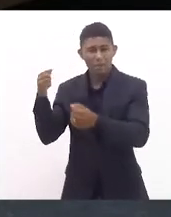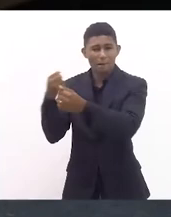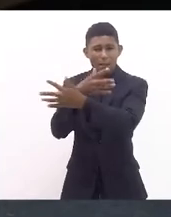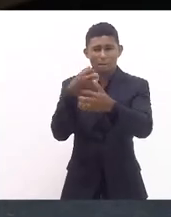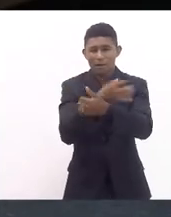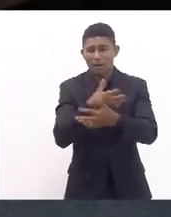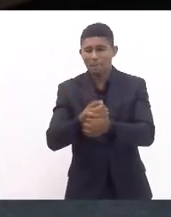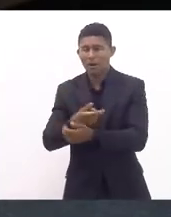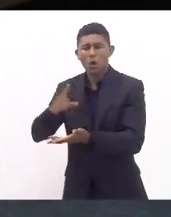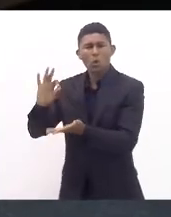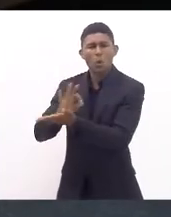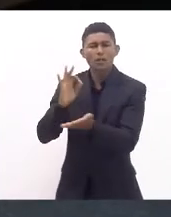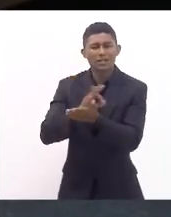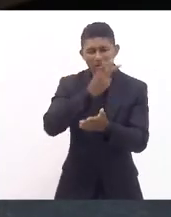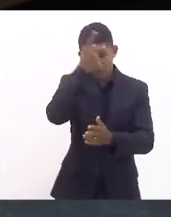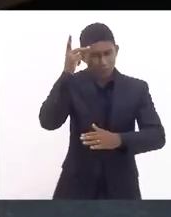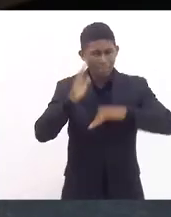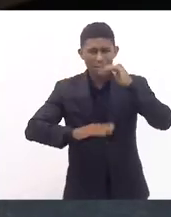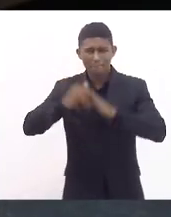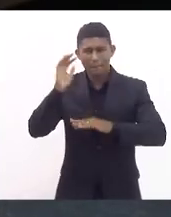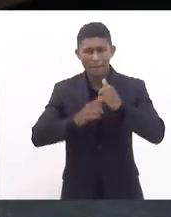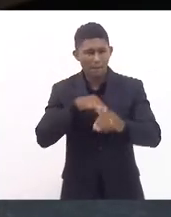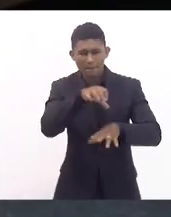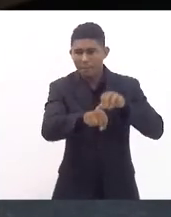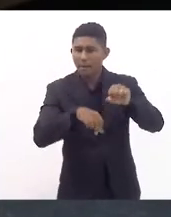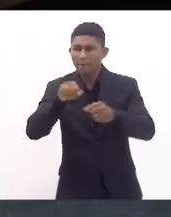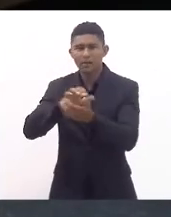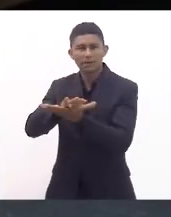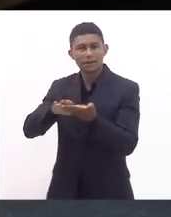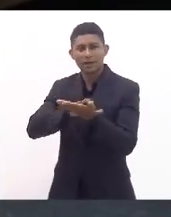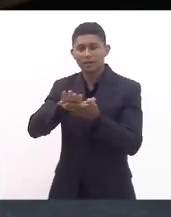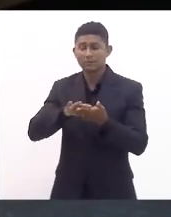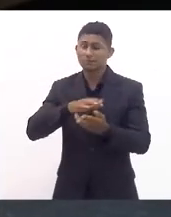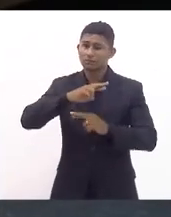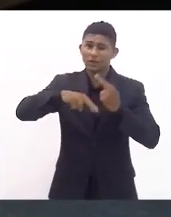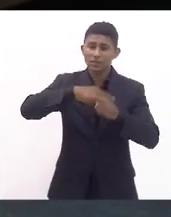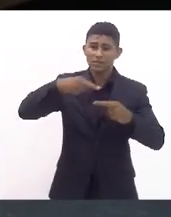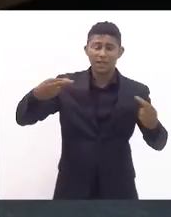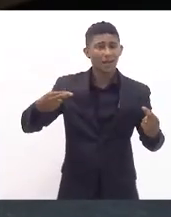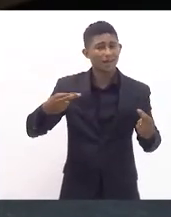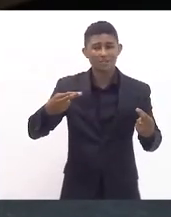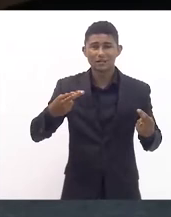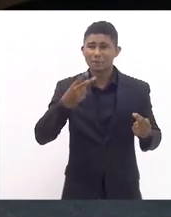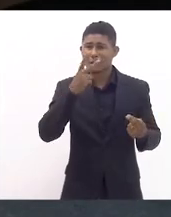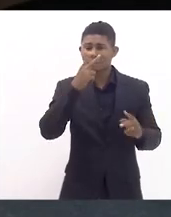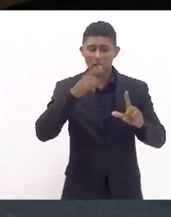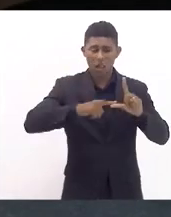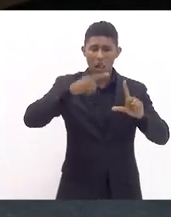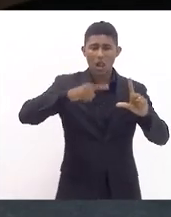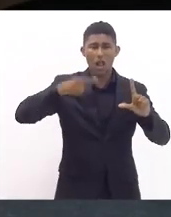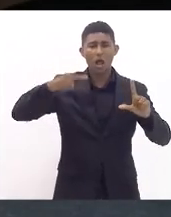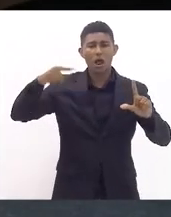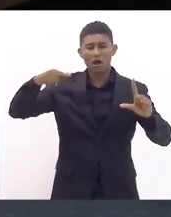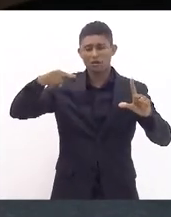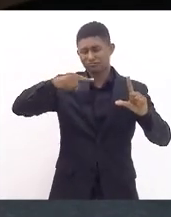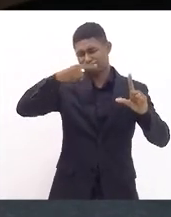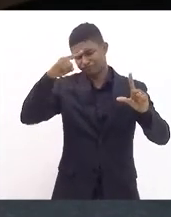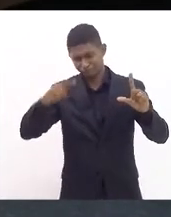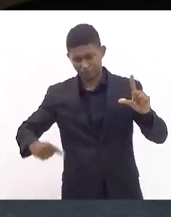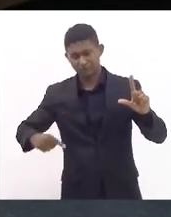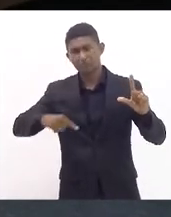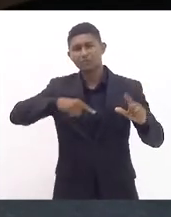de reciclagem das prefeituras é muito ruim. E a lei nacional estabelece